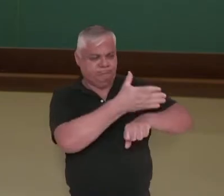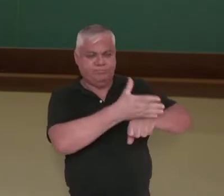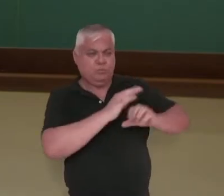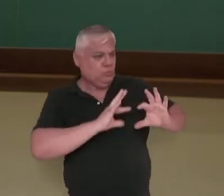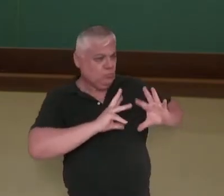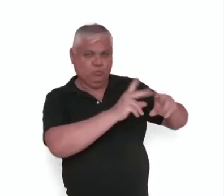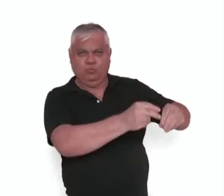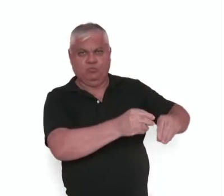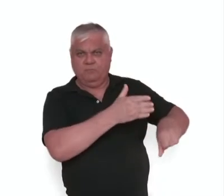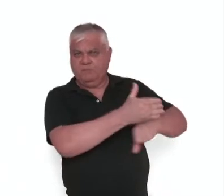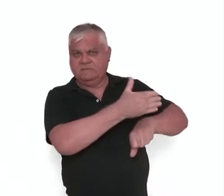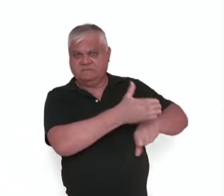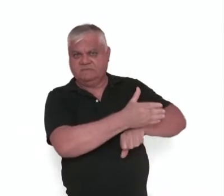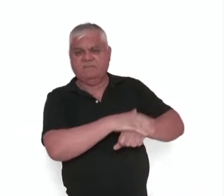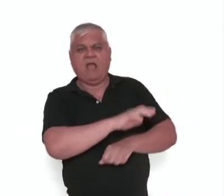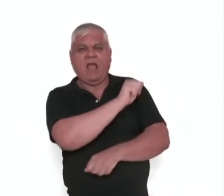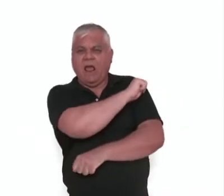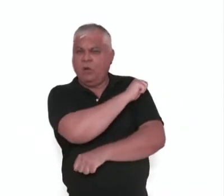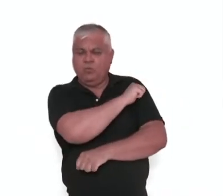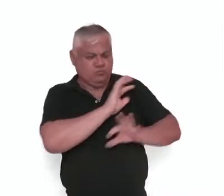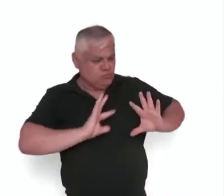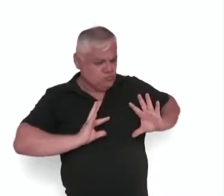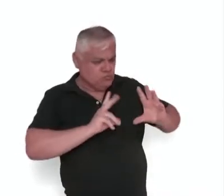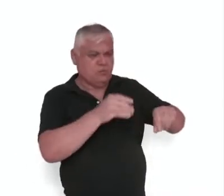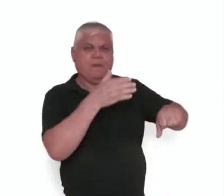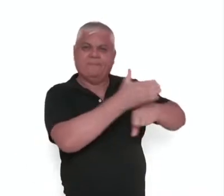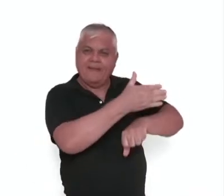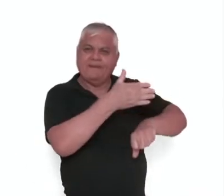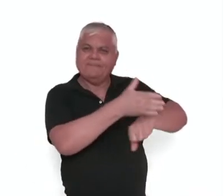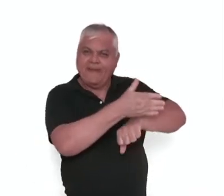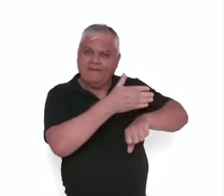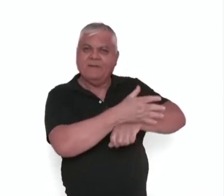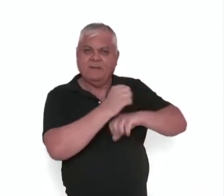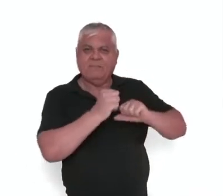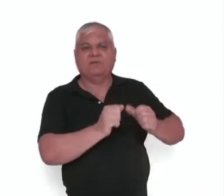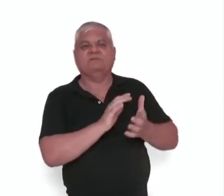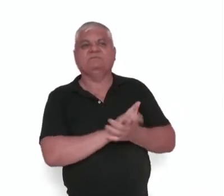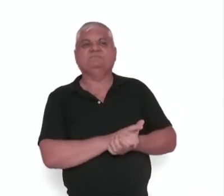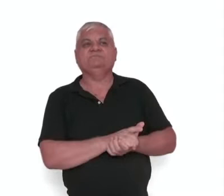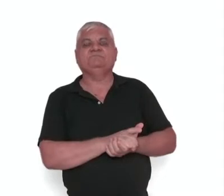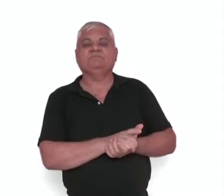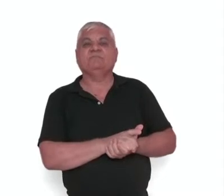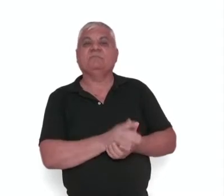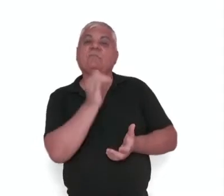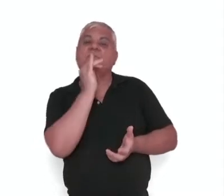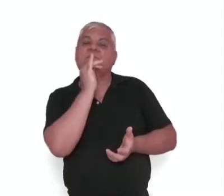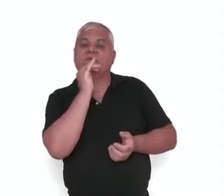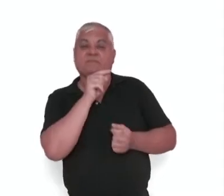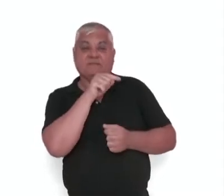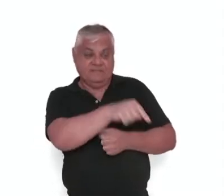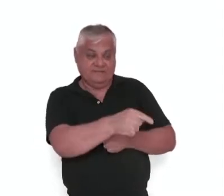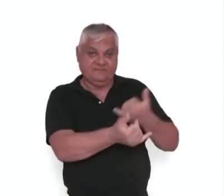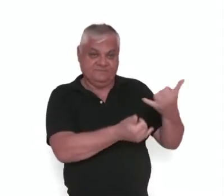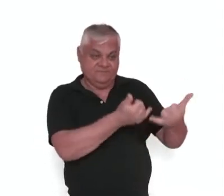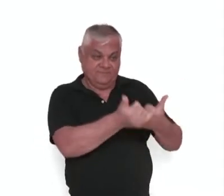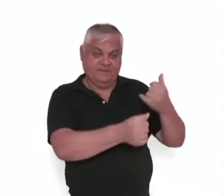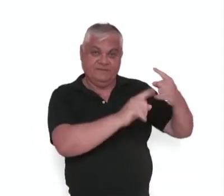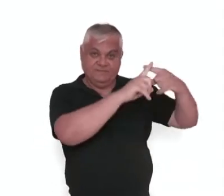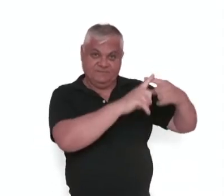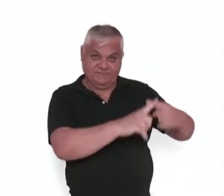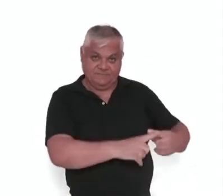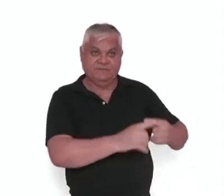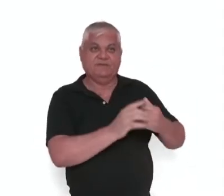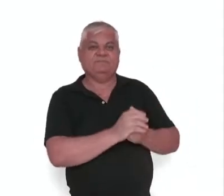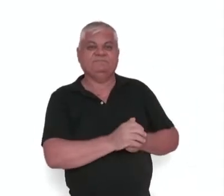funciona? Todos os alunos participam, jogam a mesma quantidade de tempo. Neste tipo de jogo, o padrão tradicional